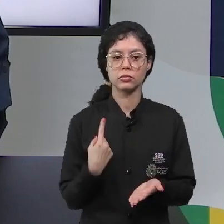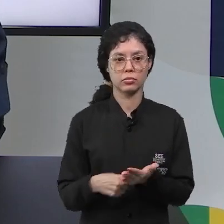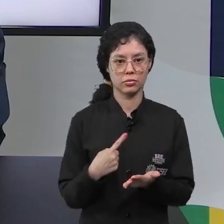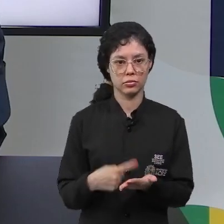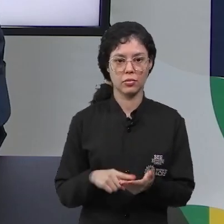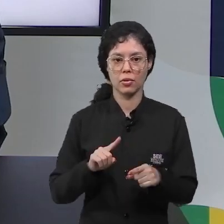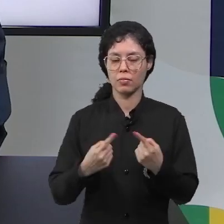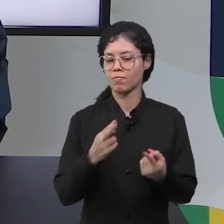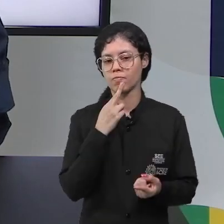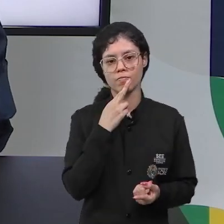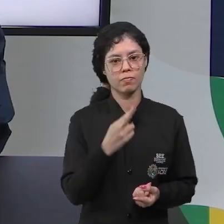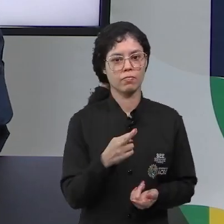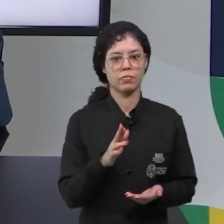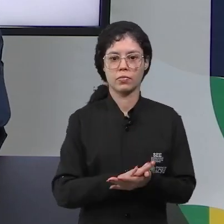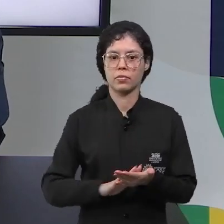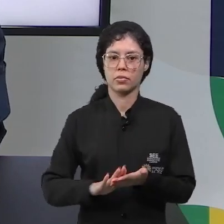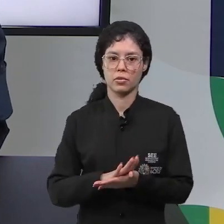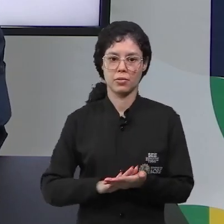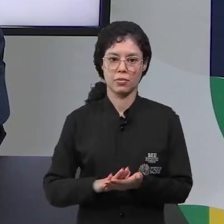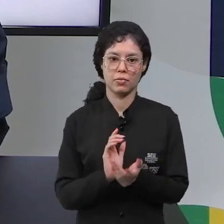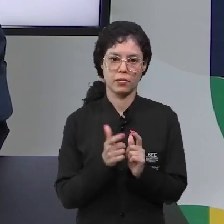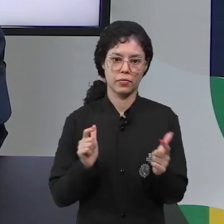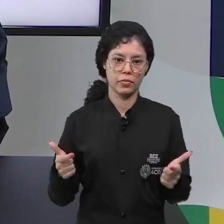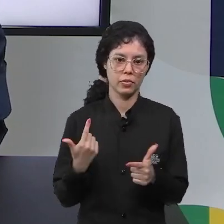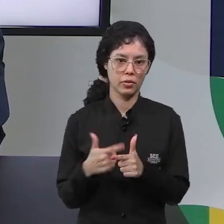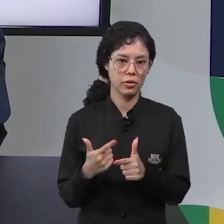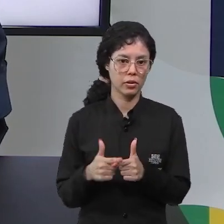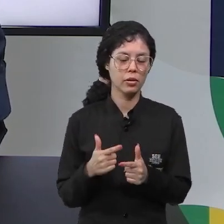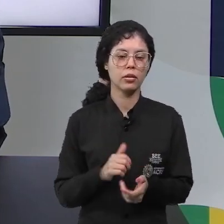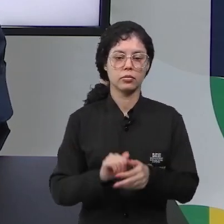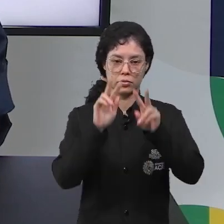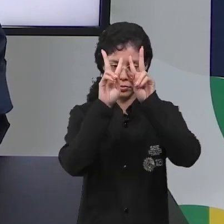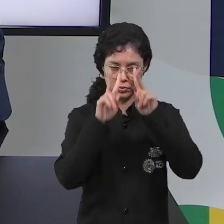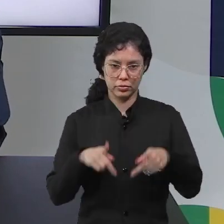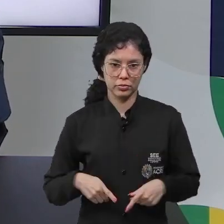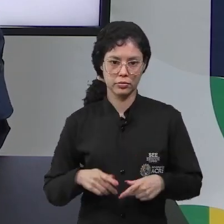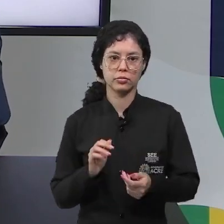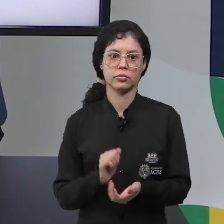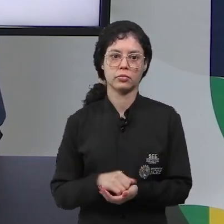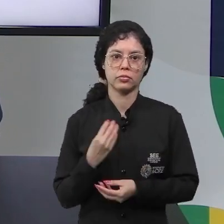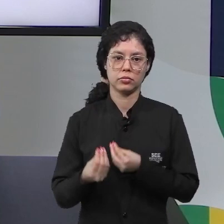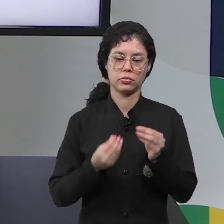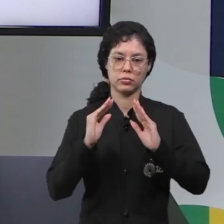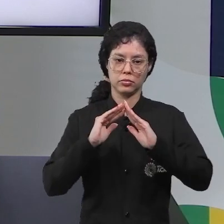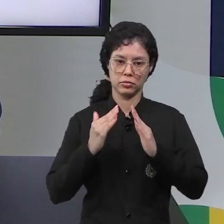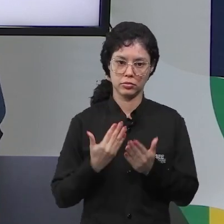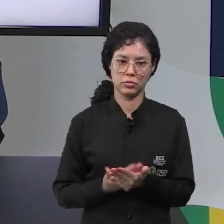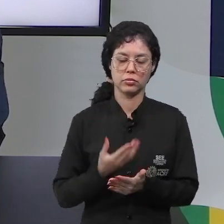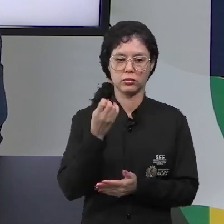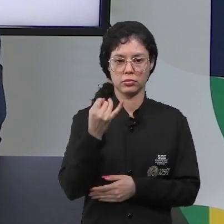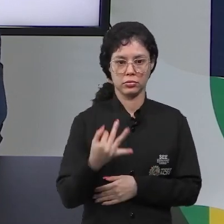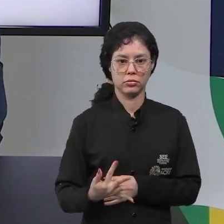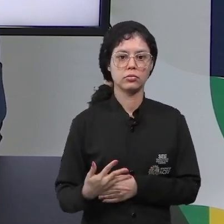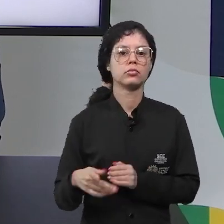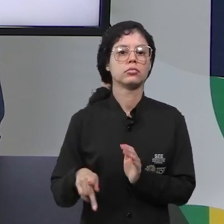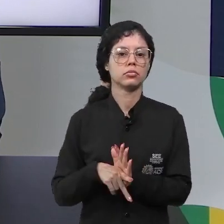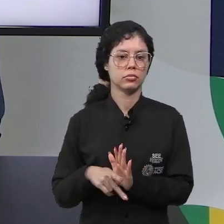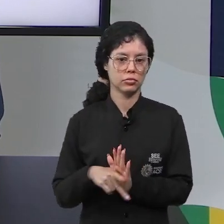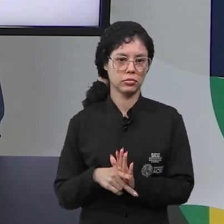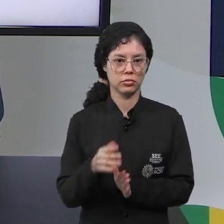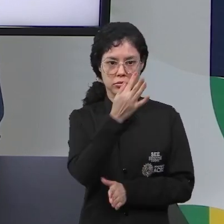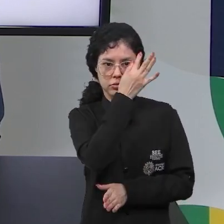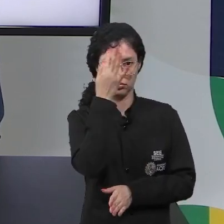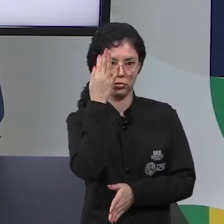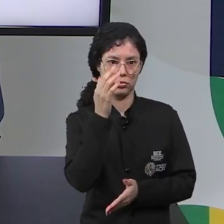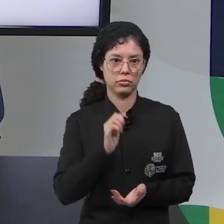não resolveu os grandes problemas da humanidade, como bem definiu a Escola de Frankfurt, principalmente os filósofos